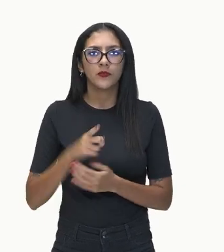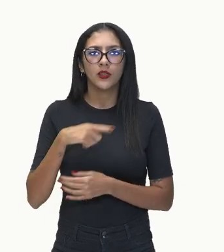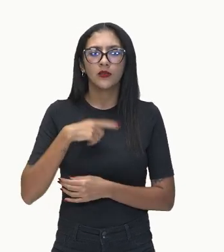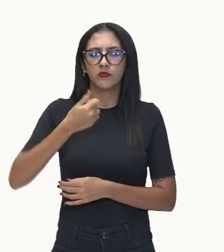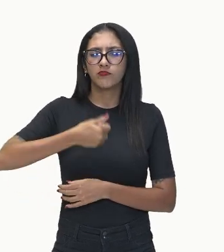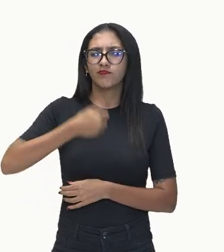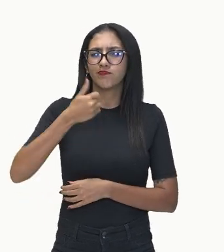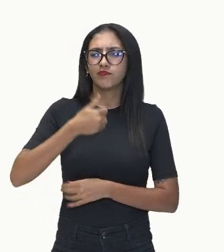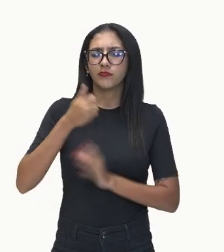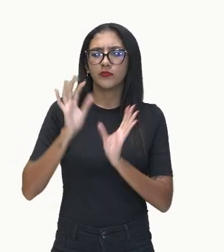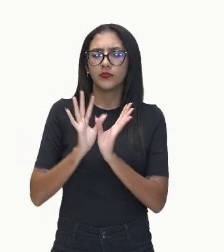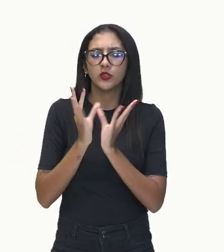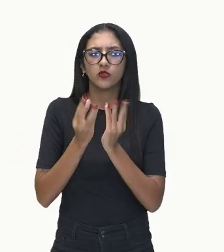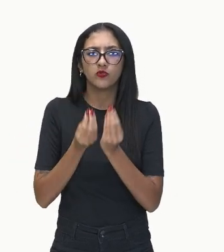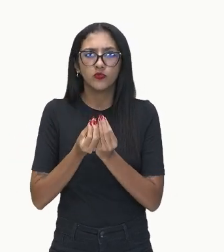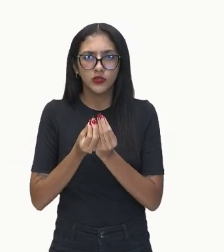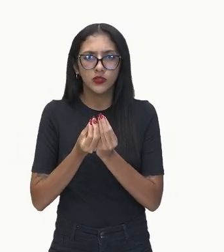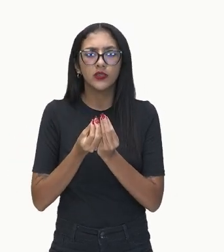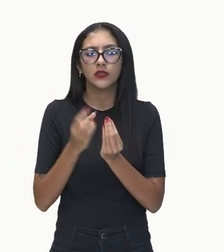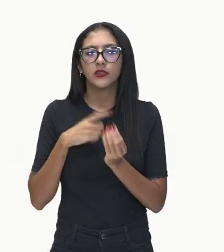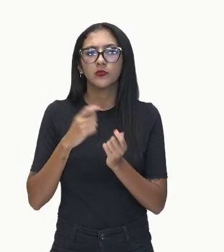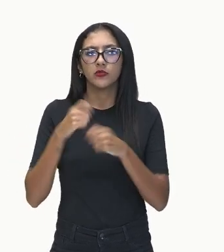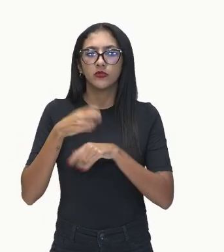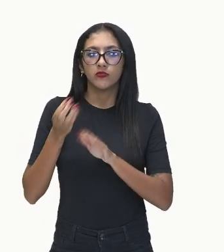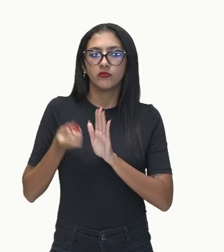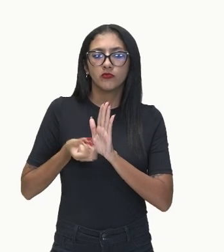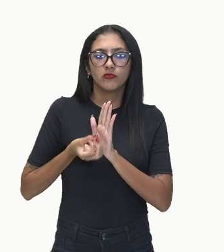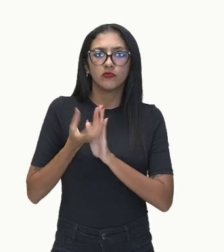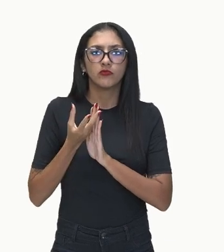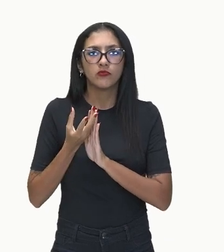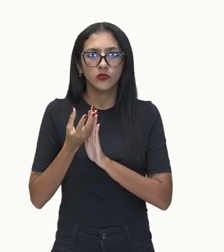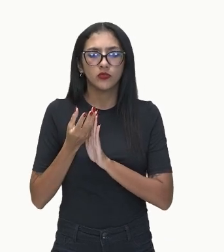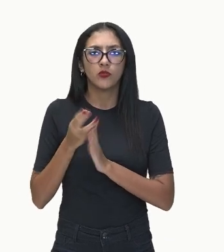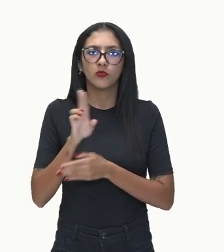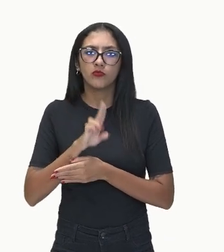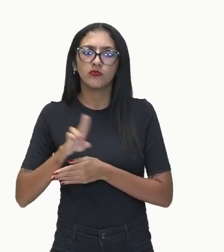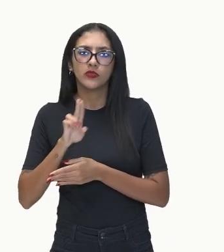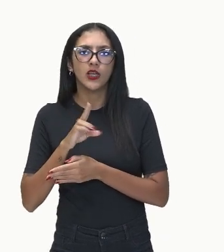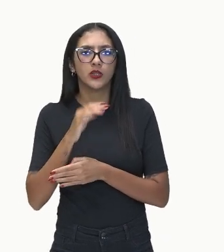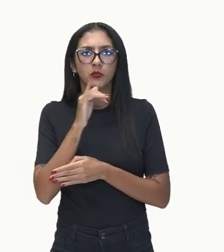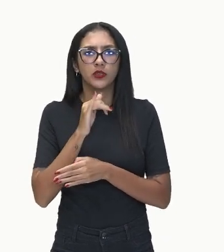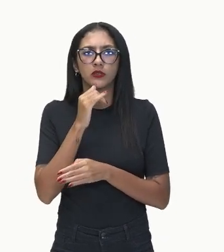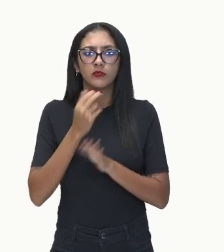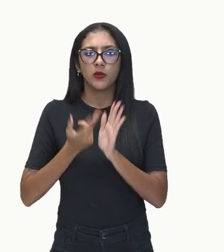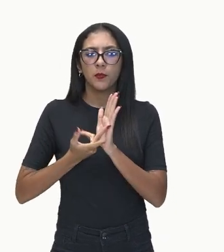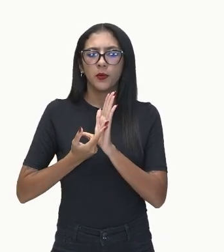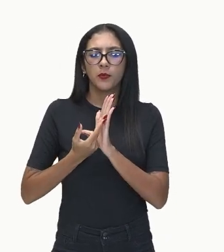primeiro composto, né, que foi feito na cirurgia, fazendo como sendo